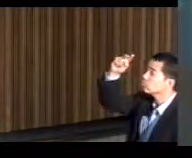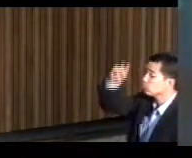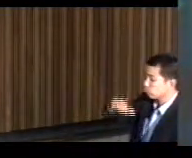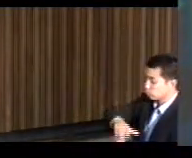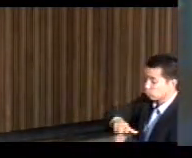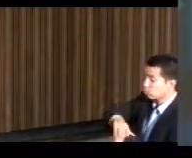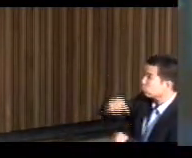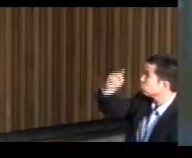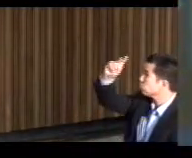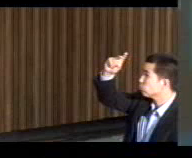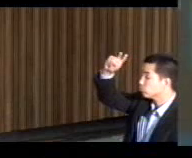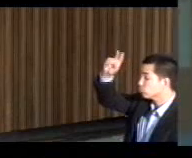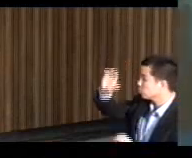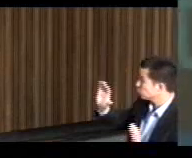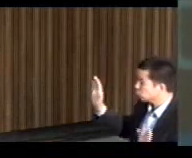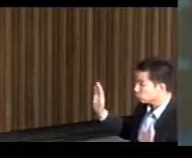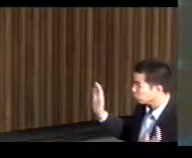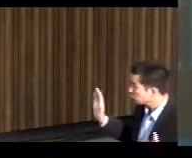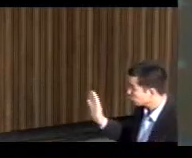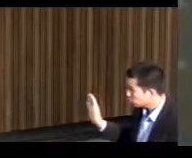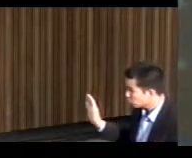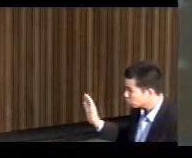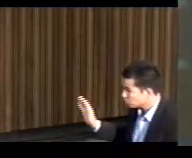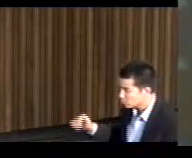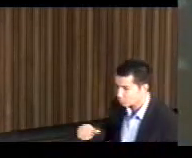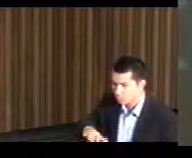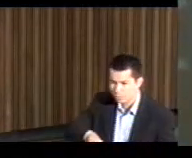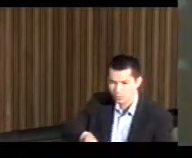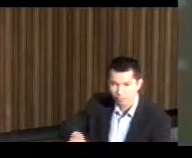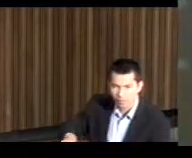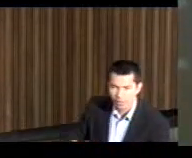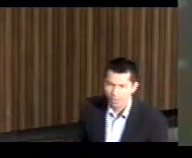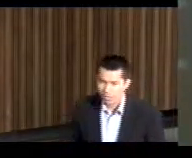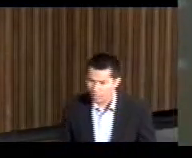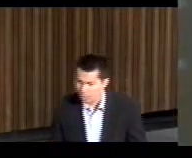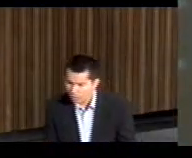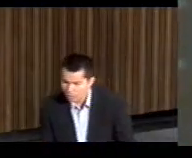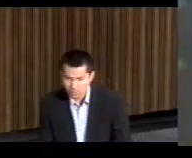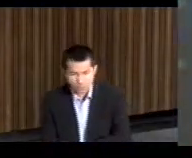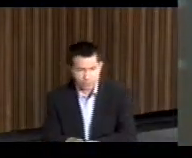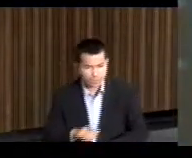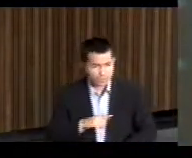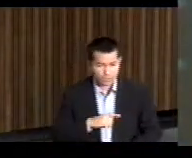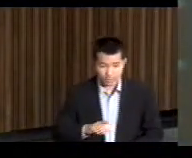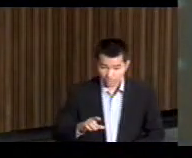E no capítulo 18, quando o Senhor fala com Sara,